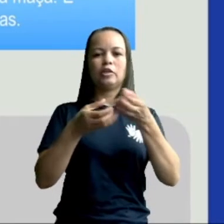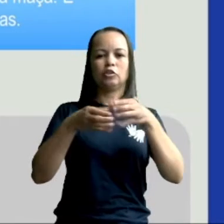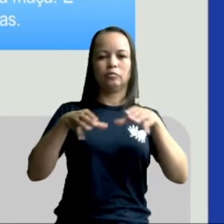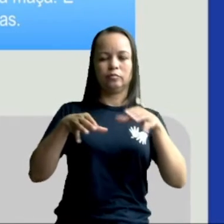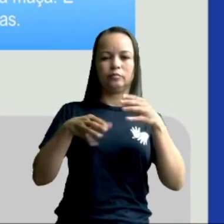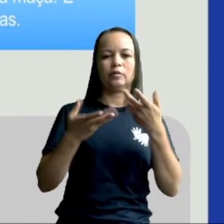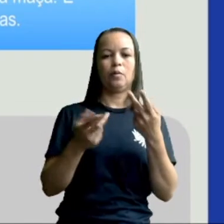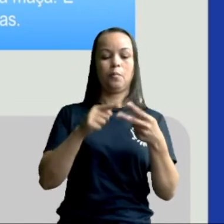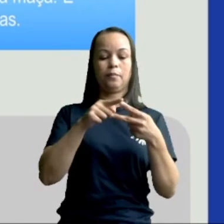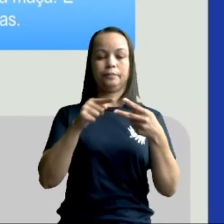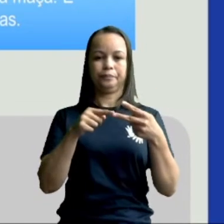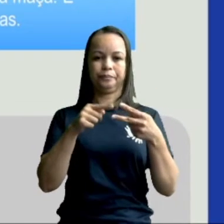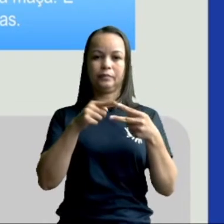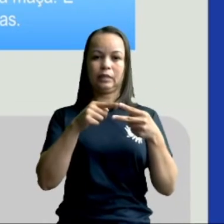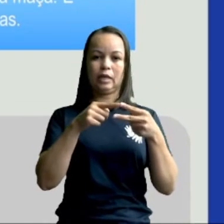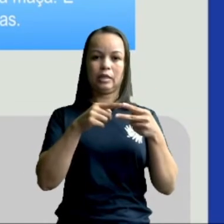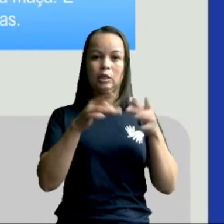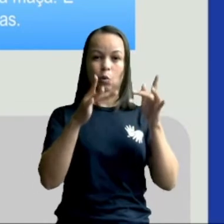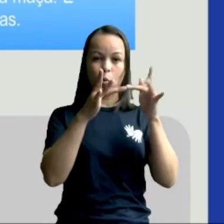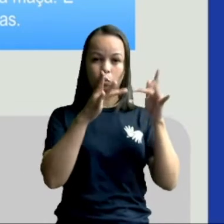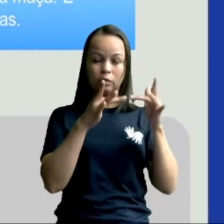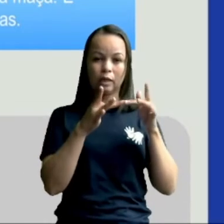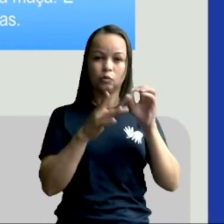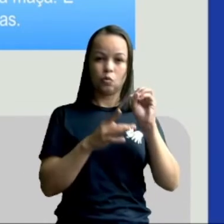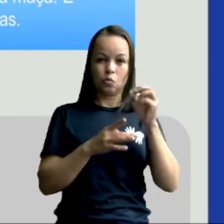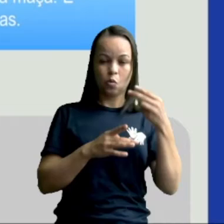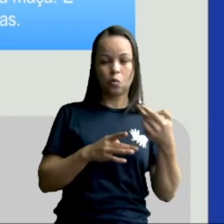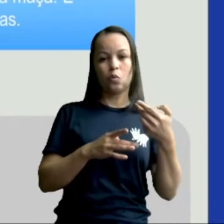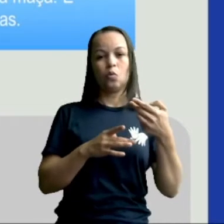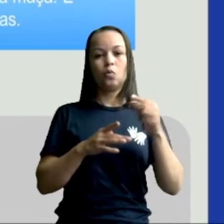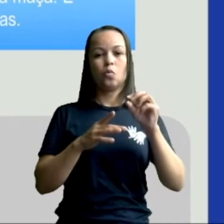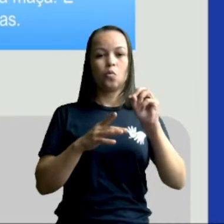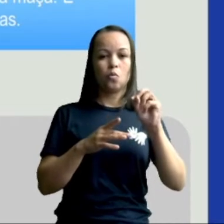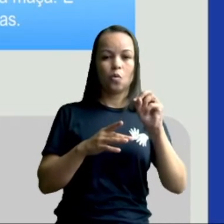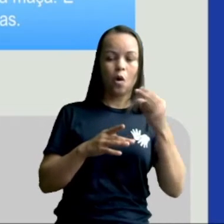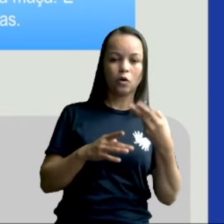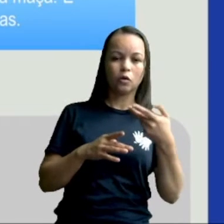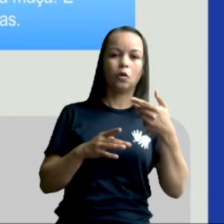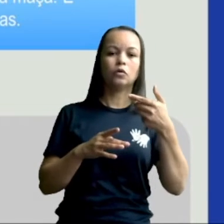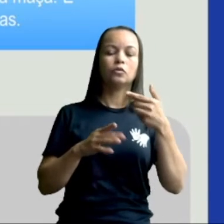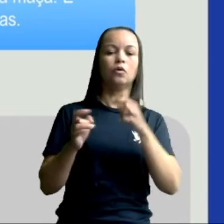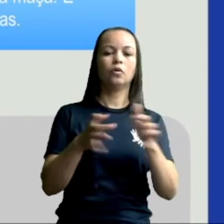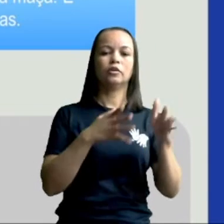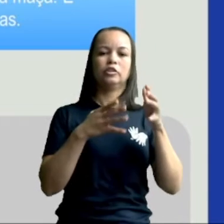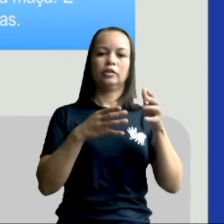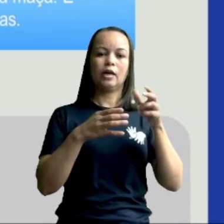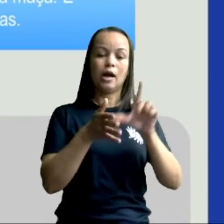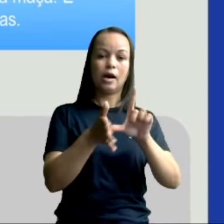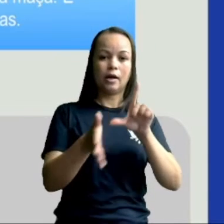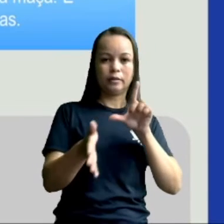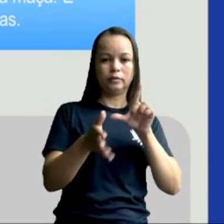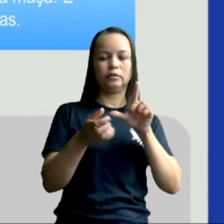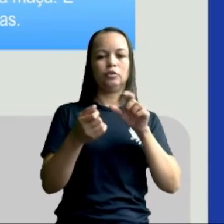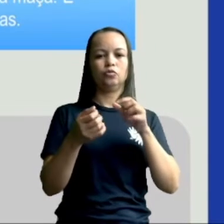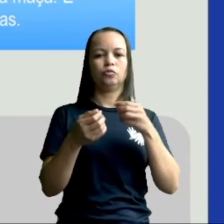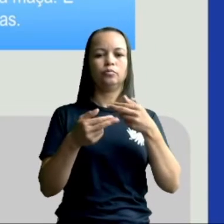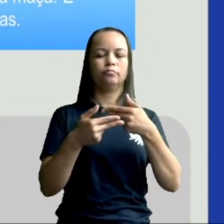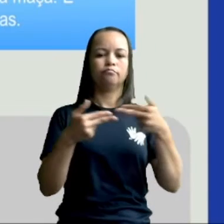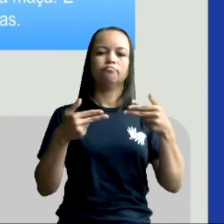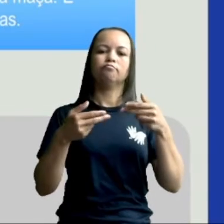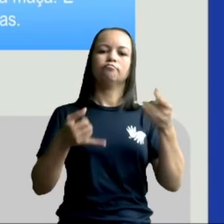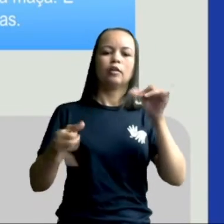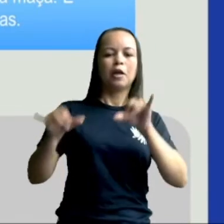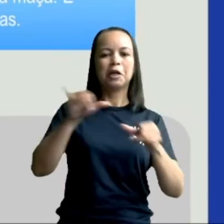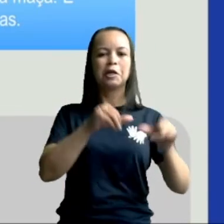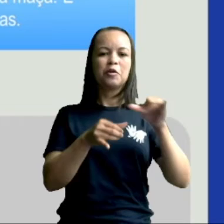motivos. Ela entra em contato com o oxigênio antes dos compostos químicos da maçã e